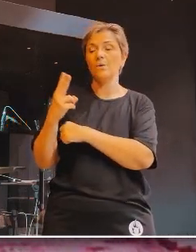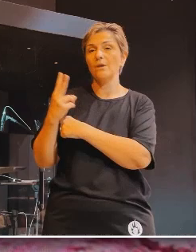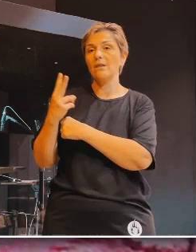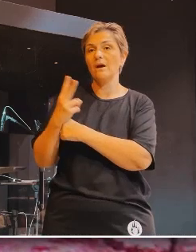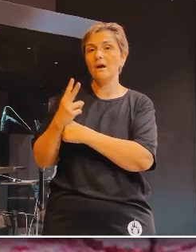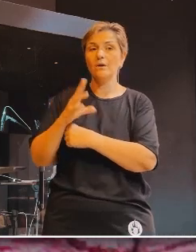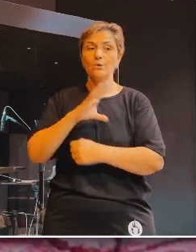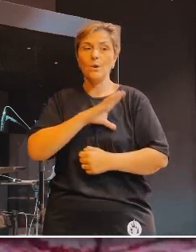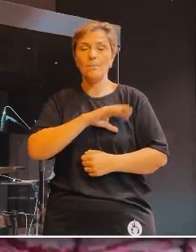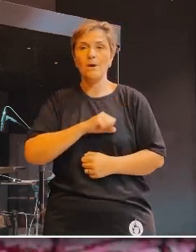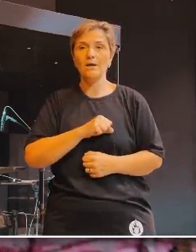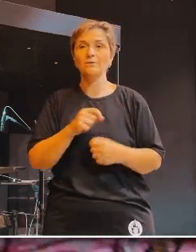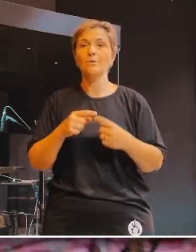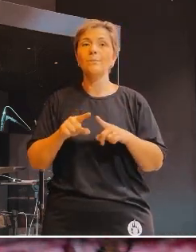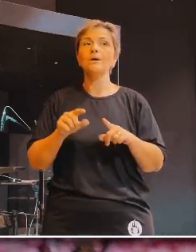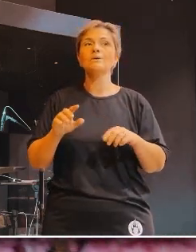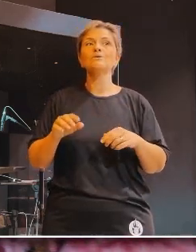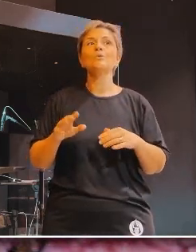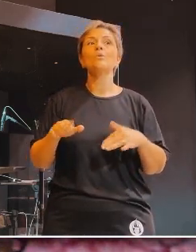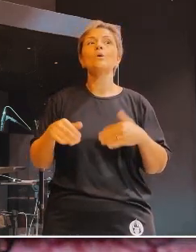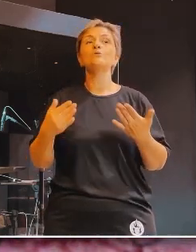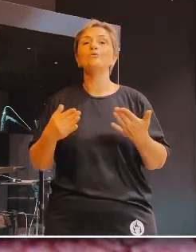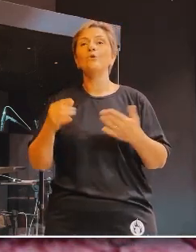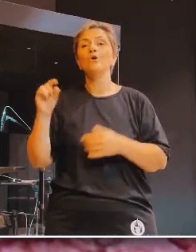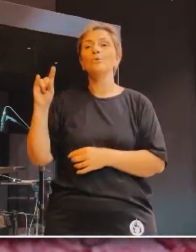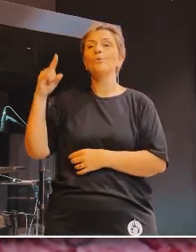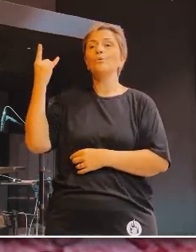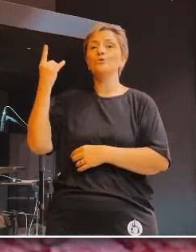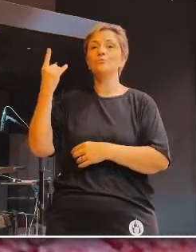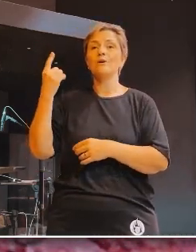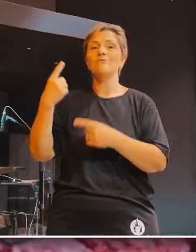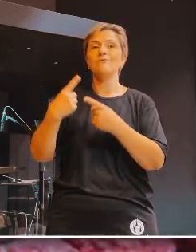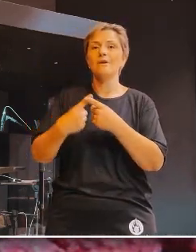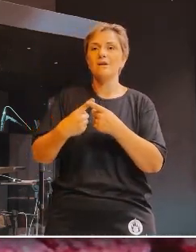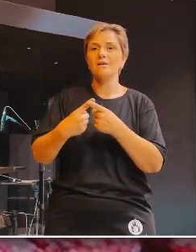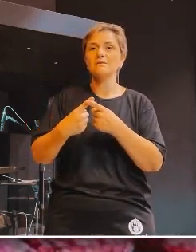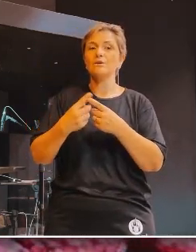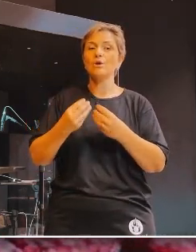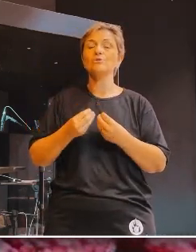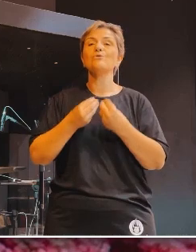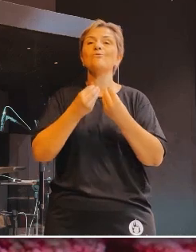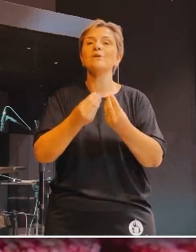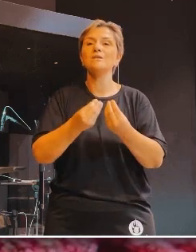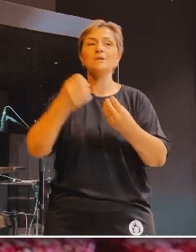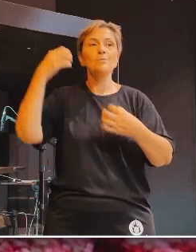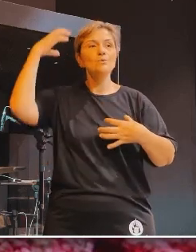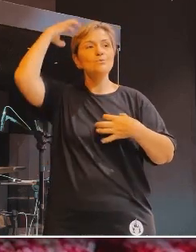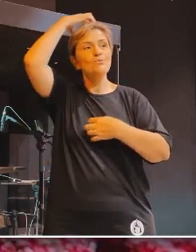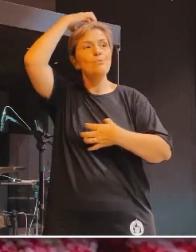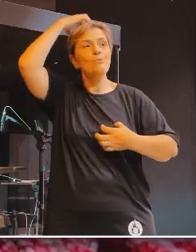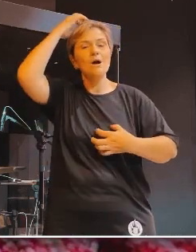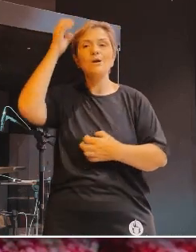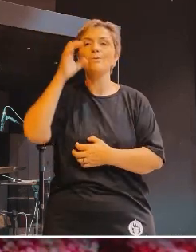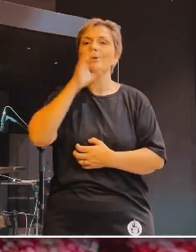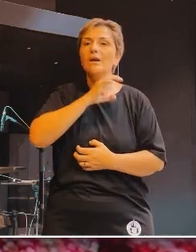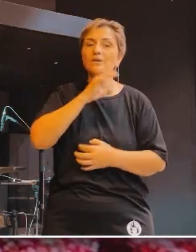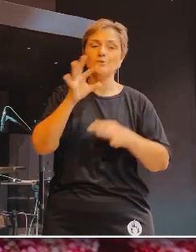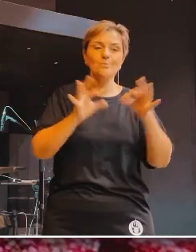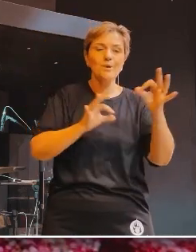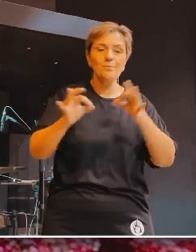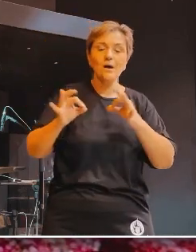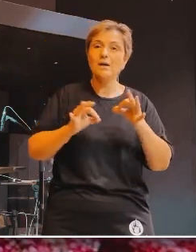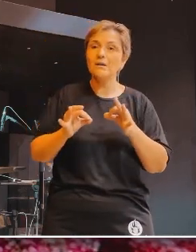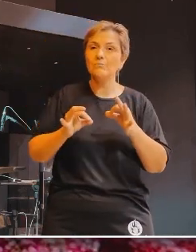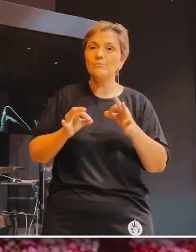qual foi a última vez que nós oferecemos um banho quente? Preparamos a comida no horário para quando os filhos